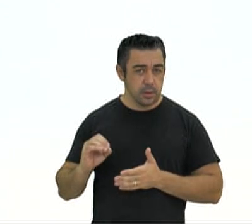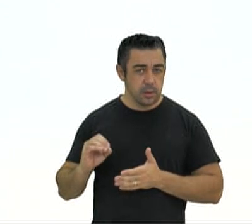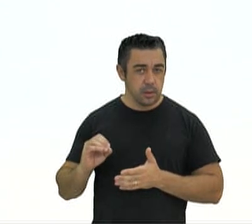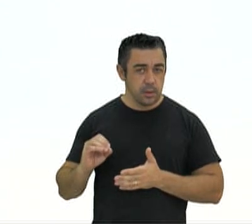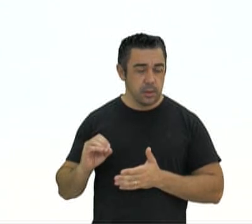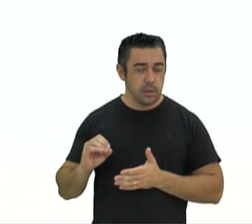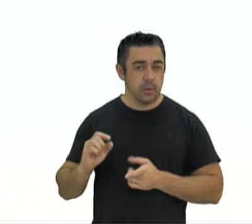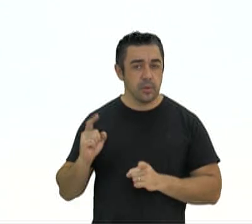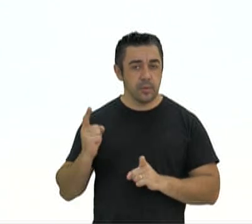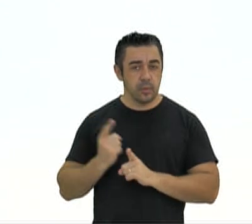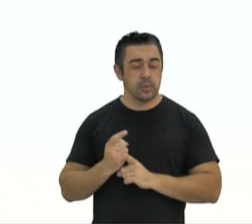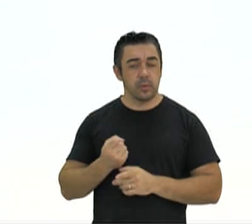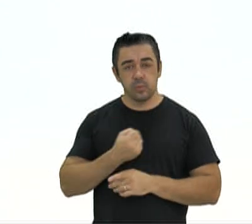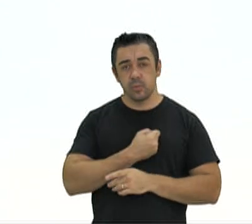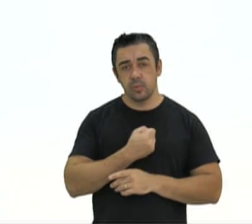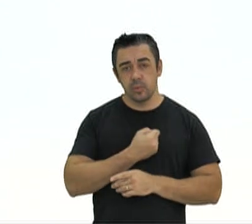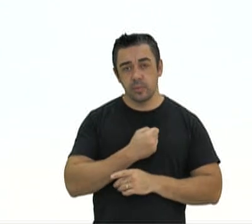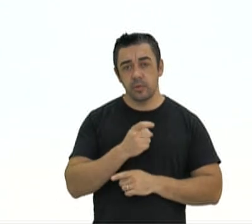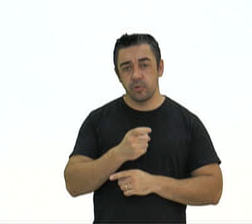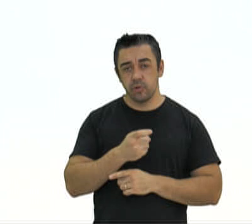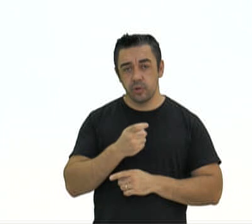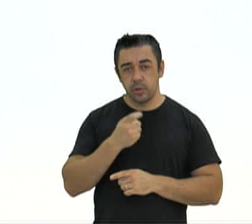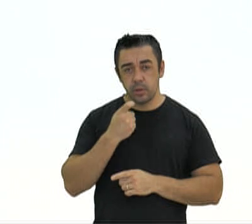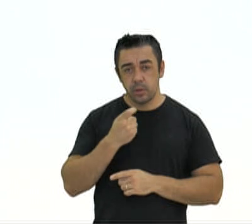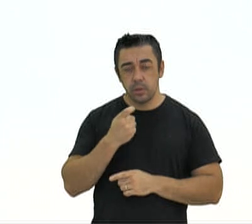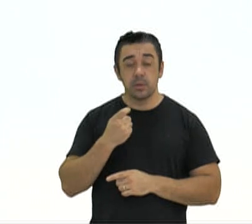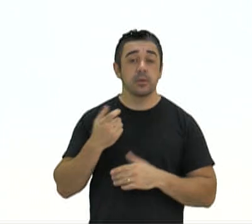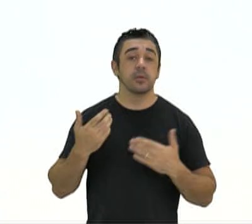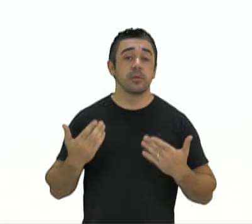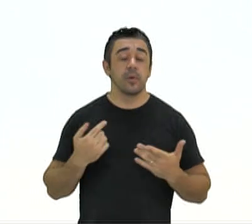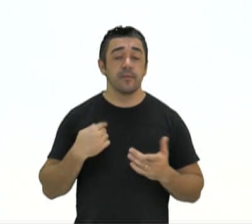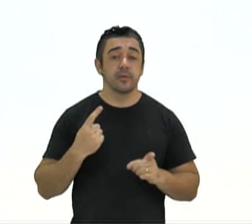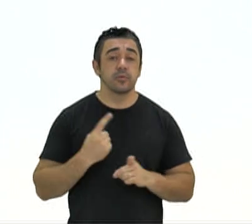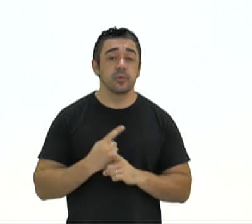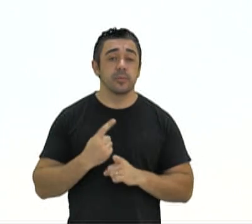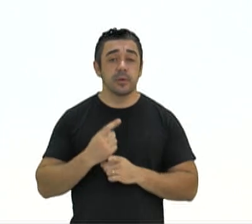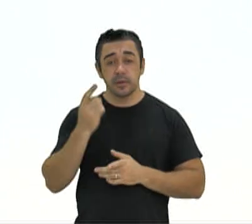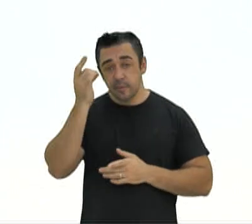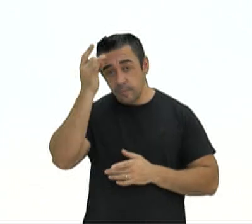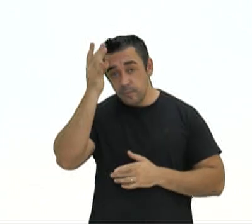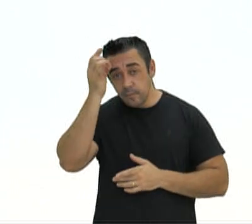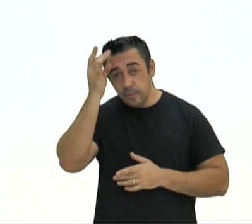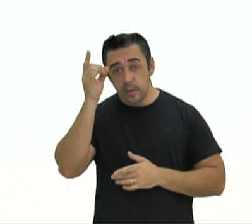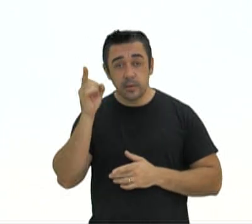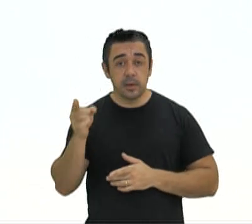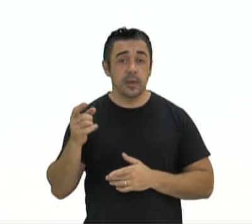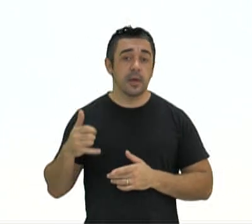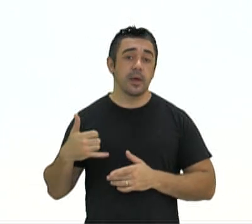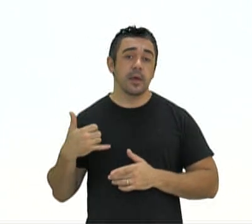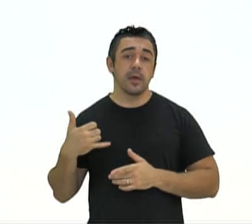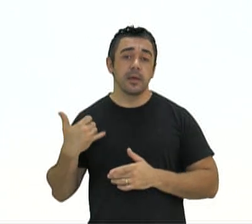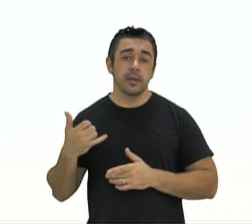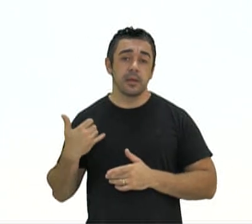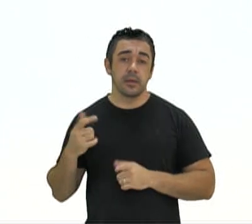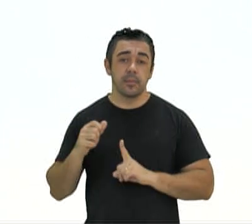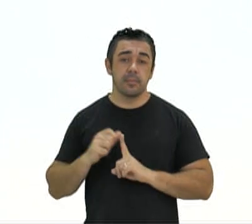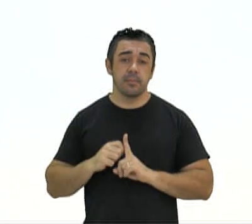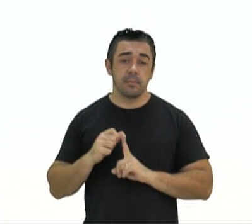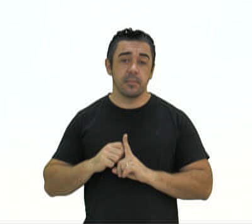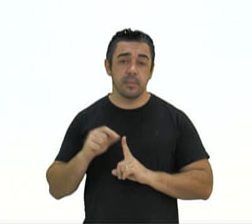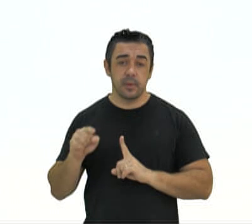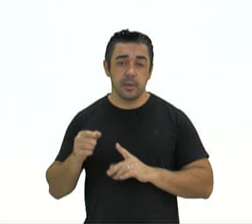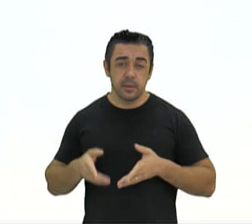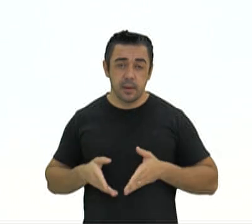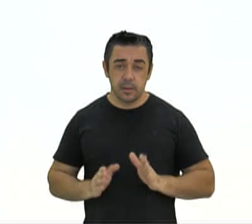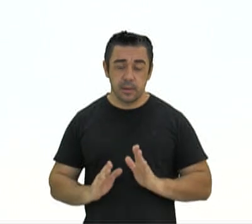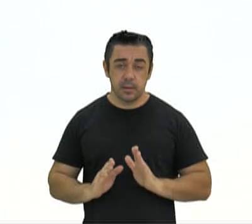assim você vai obter um número, X, na qual você vai descobrir facilmente qual é o mês de nascimento